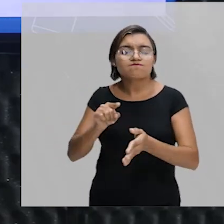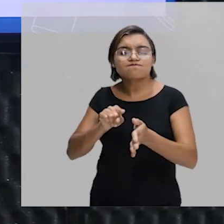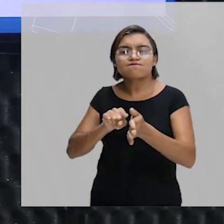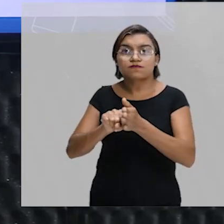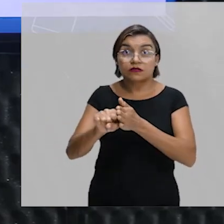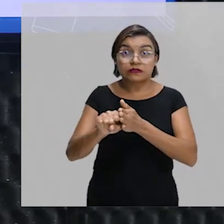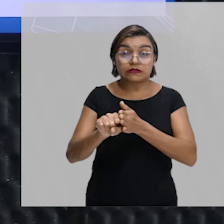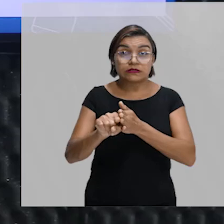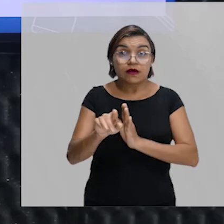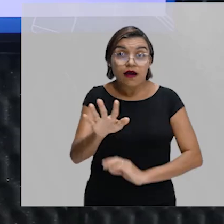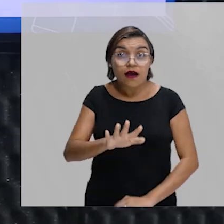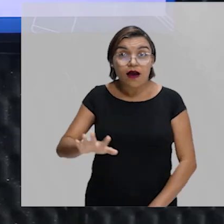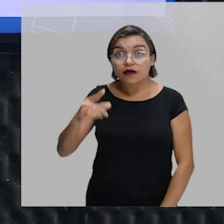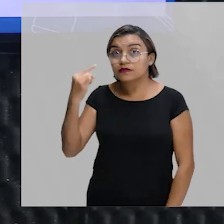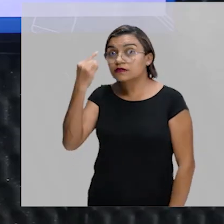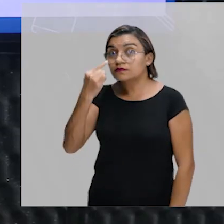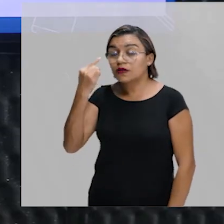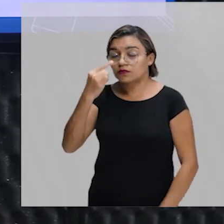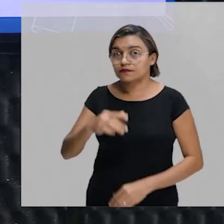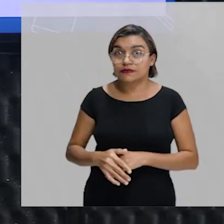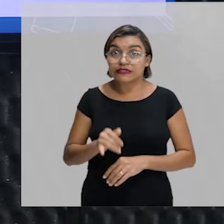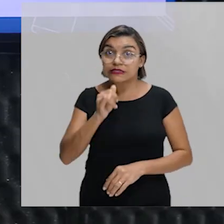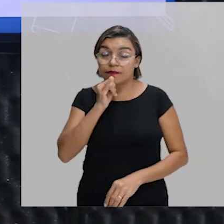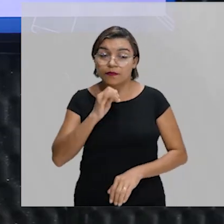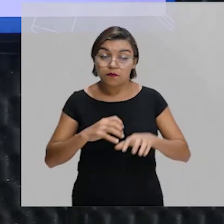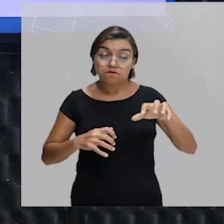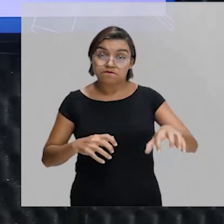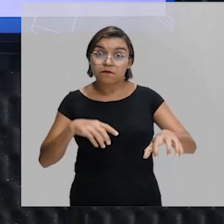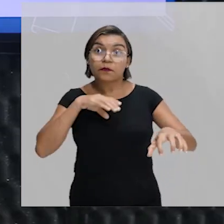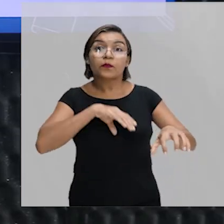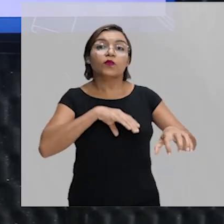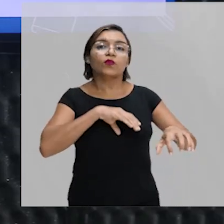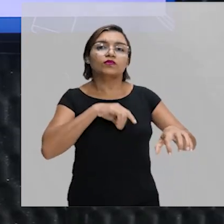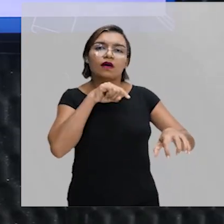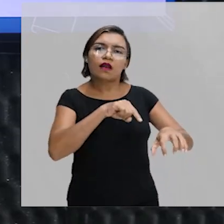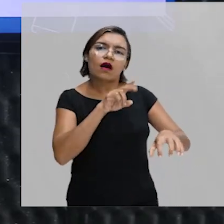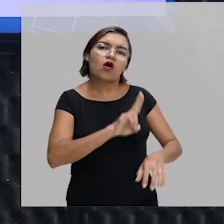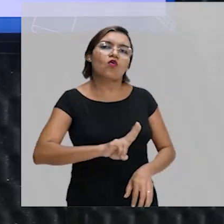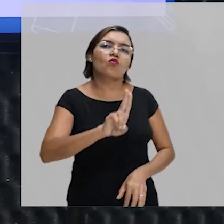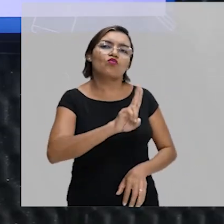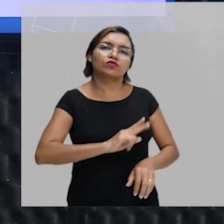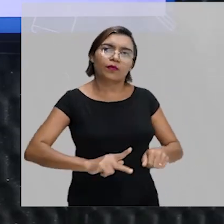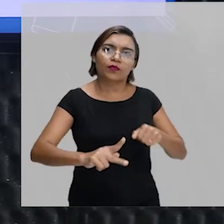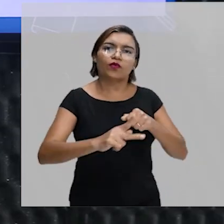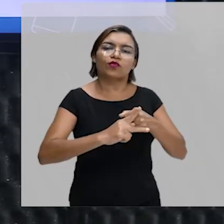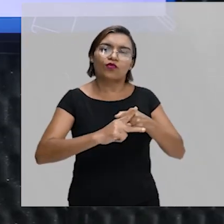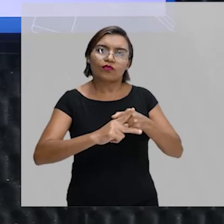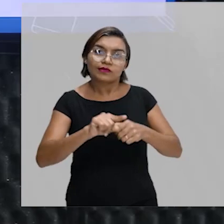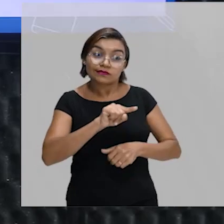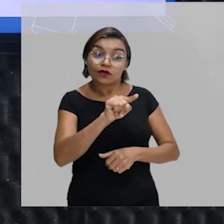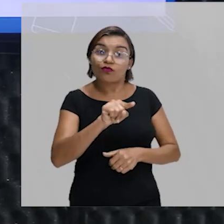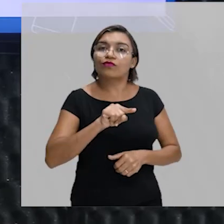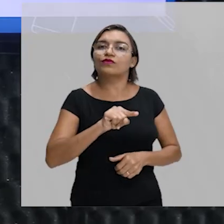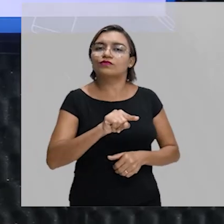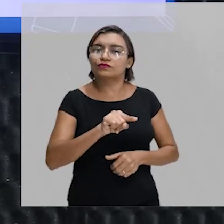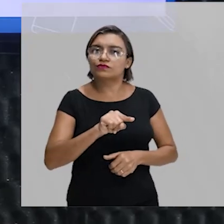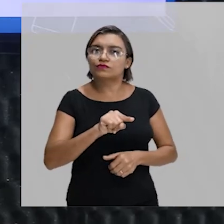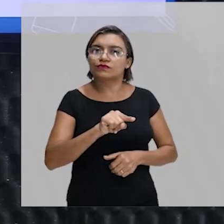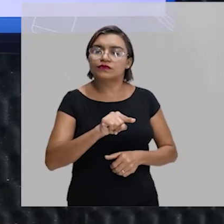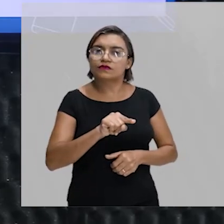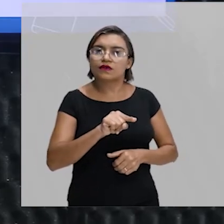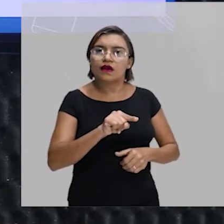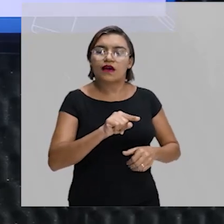em espanhol. Em português, quando eu vou fazer uma pergunta, eu uso lá o meu pronome interrogativo e lá